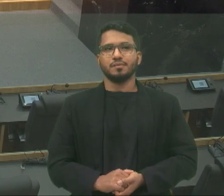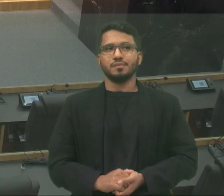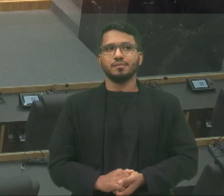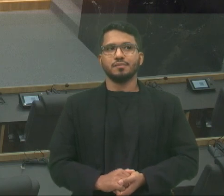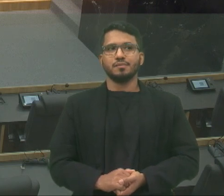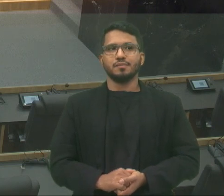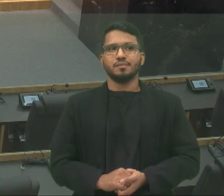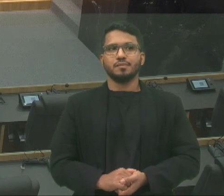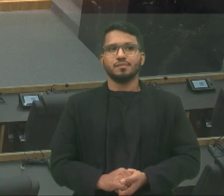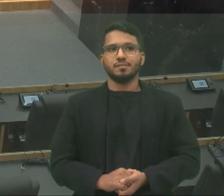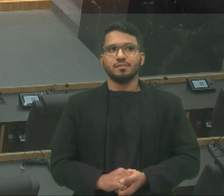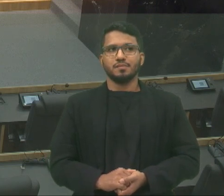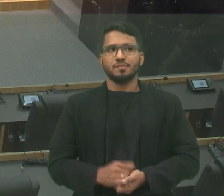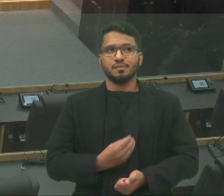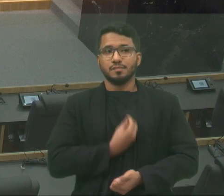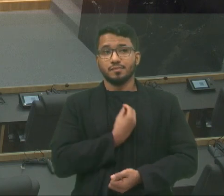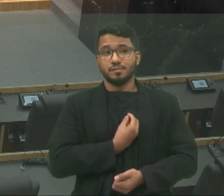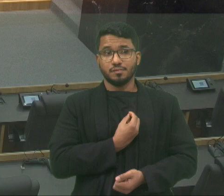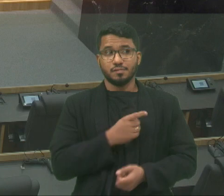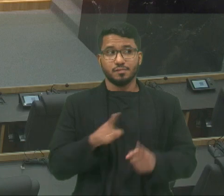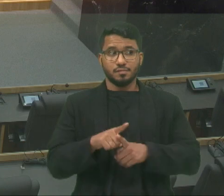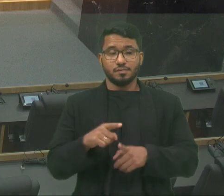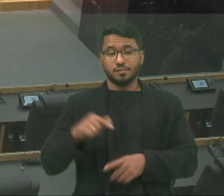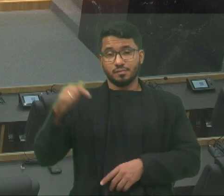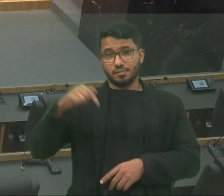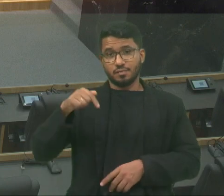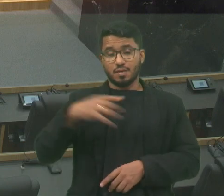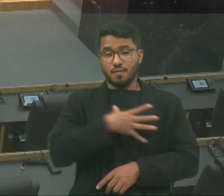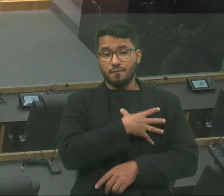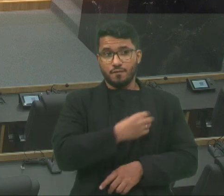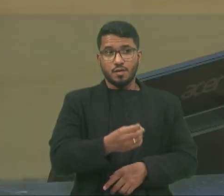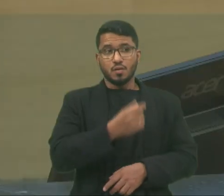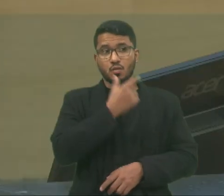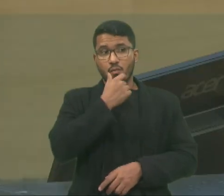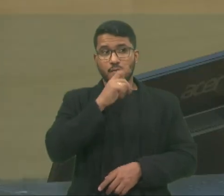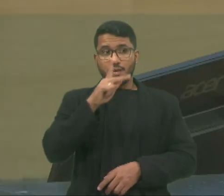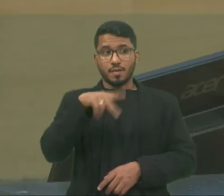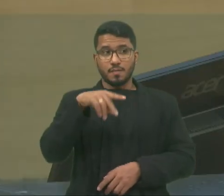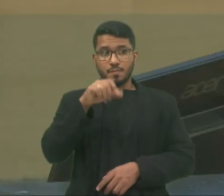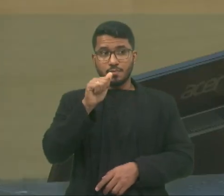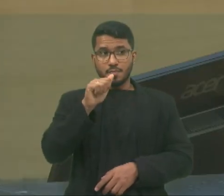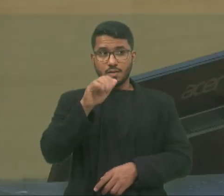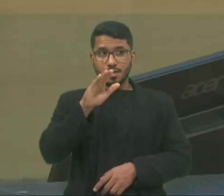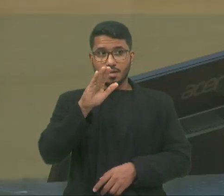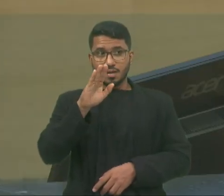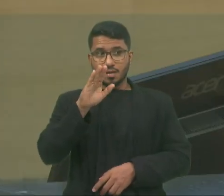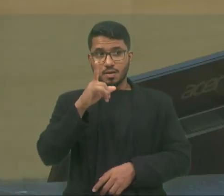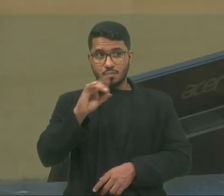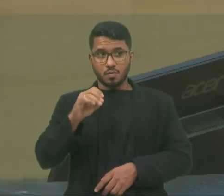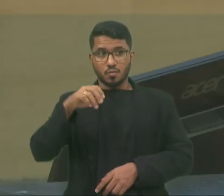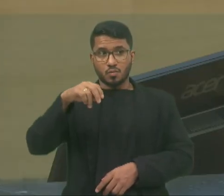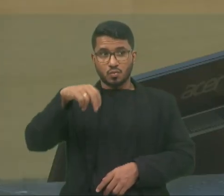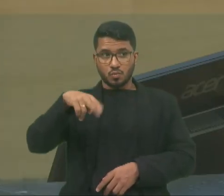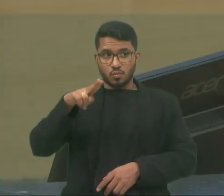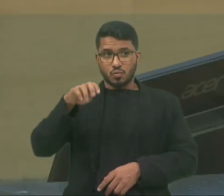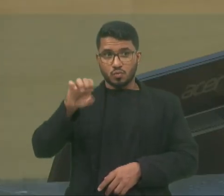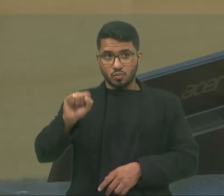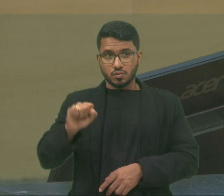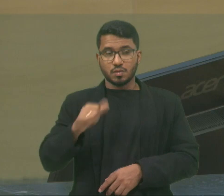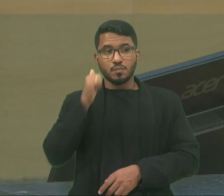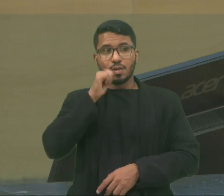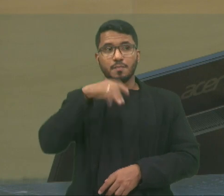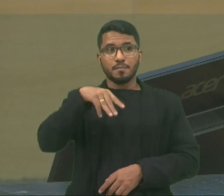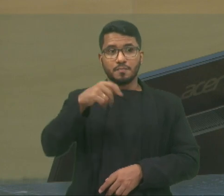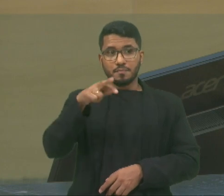Registro as presenças das filhas dos homenageados, as filhas do senhor Pablo Nunes, Maria Eduarda de Carvalho Almeida Nunes,